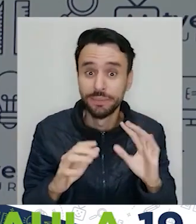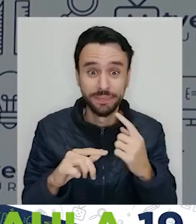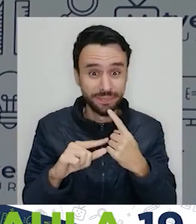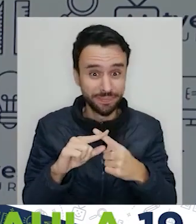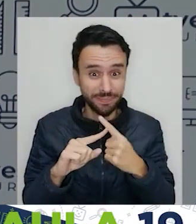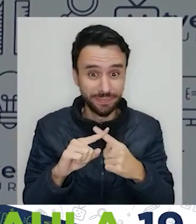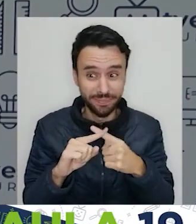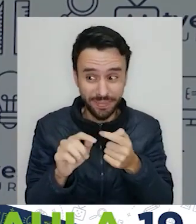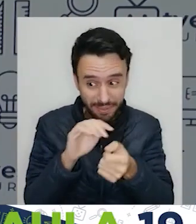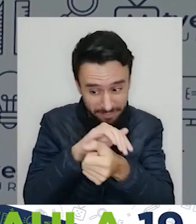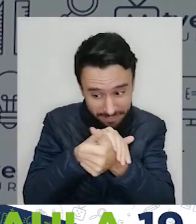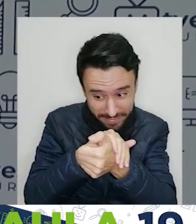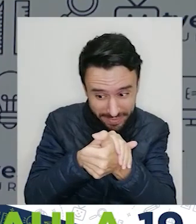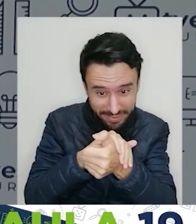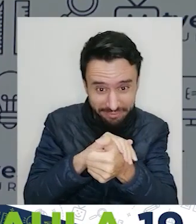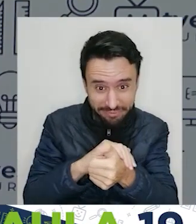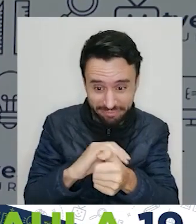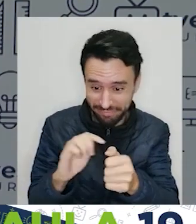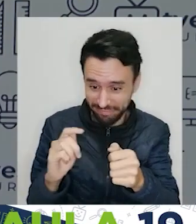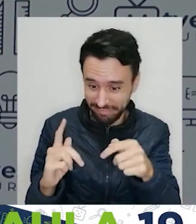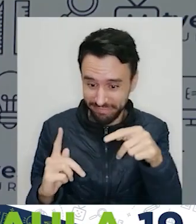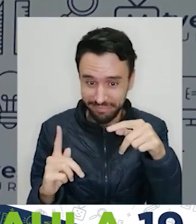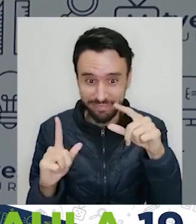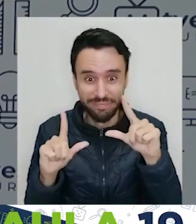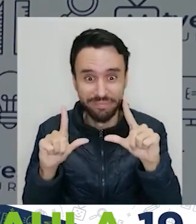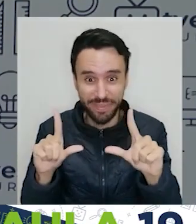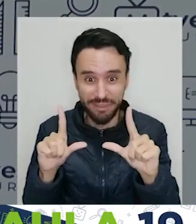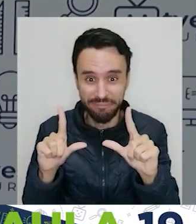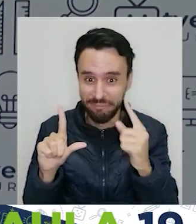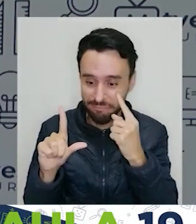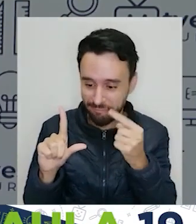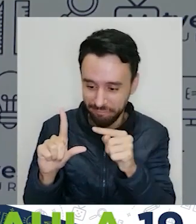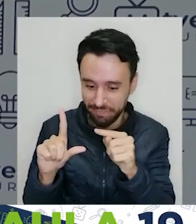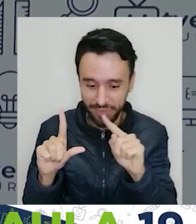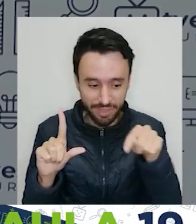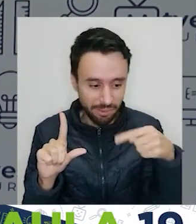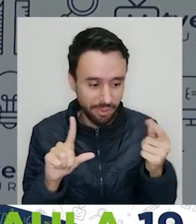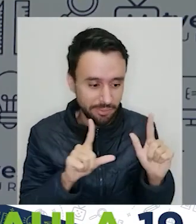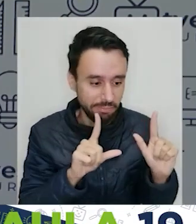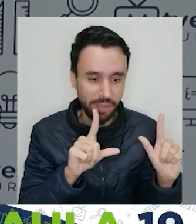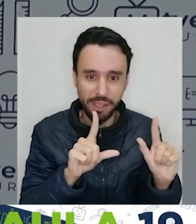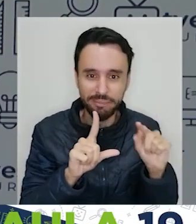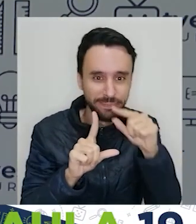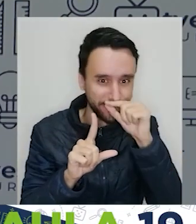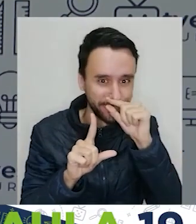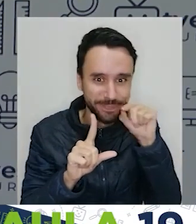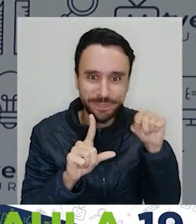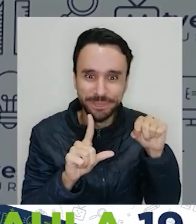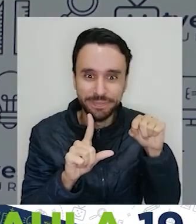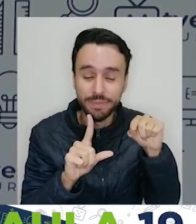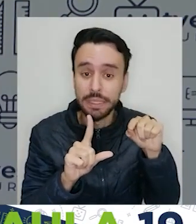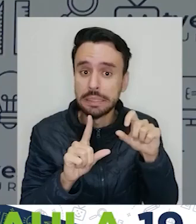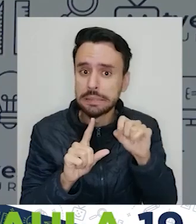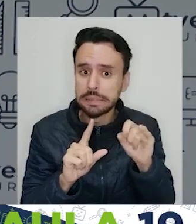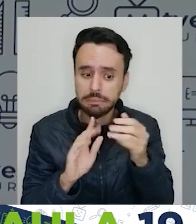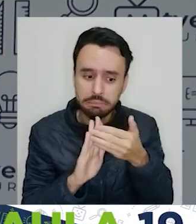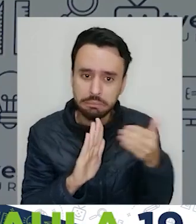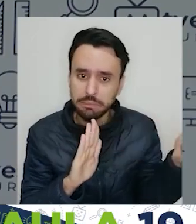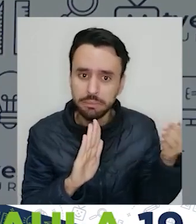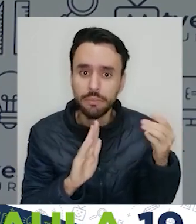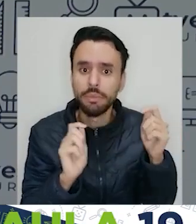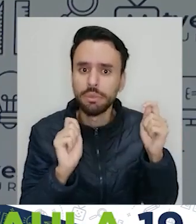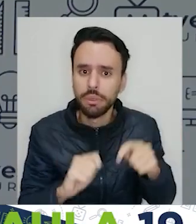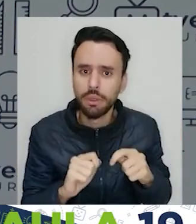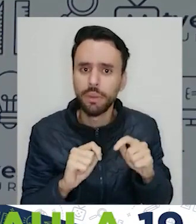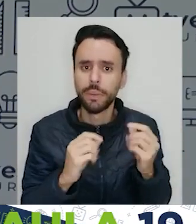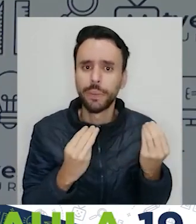lá com a tartaruga e depois nós colocamos mais um passarinho. E se a gente fosse continuar, a gente podia